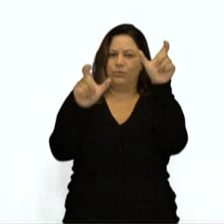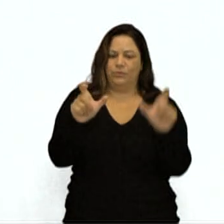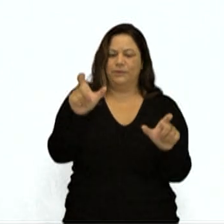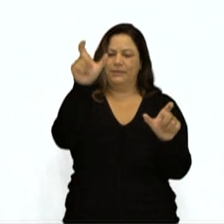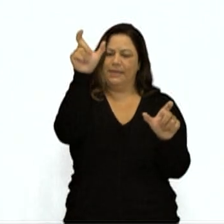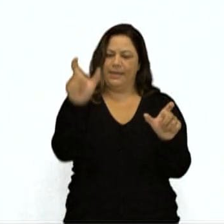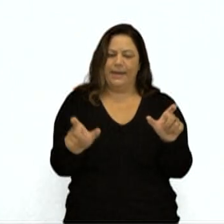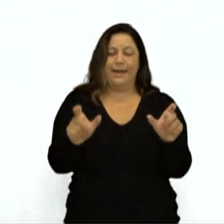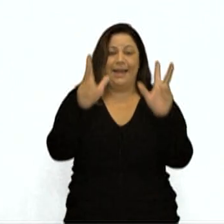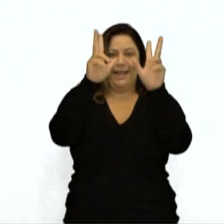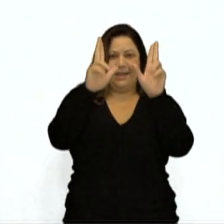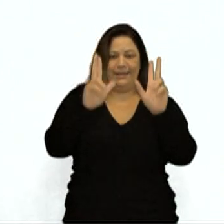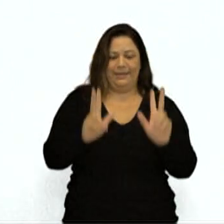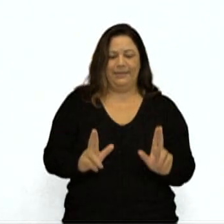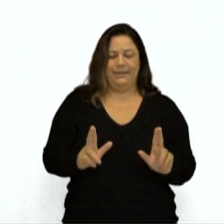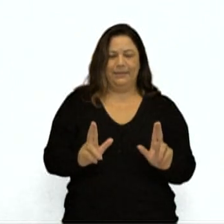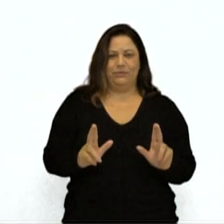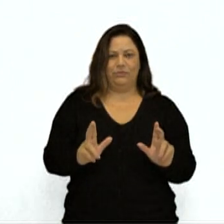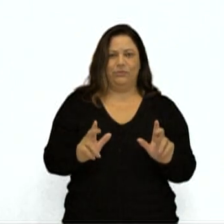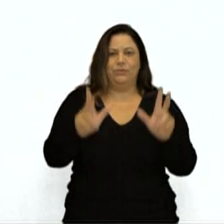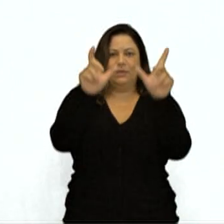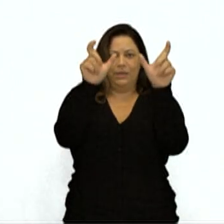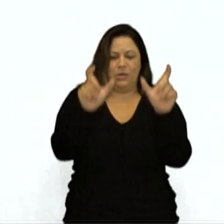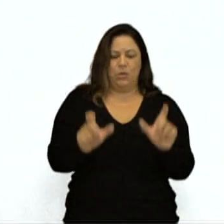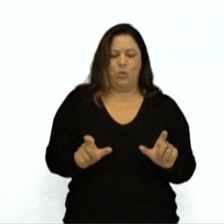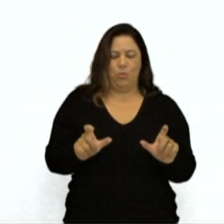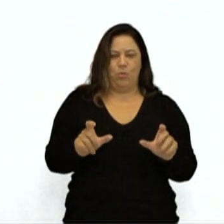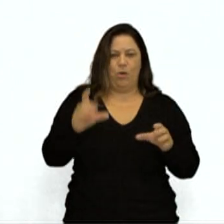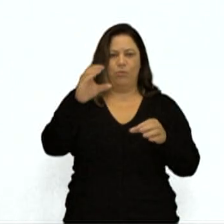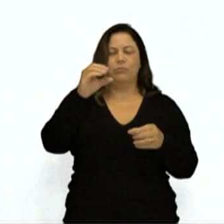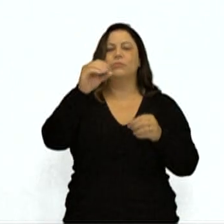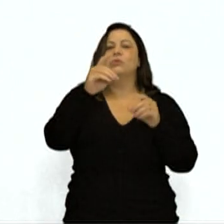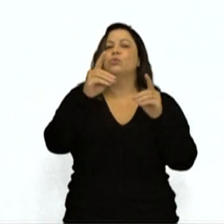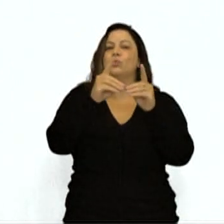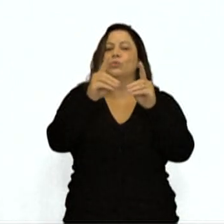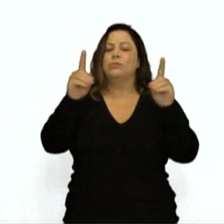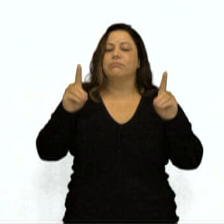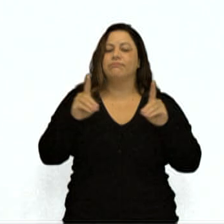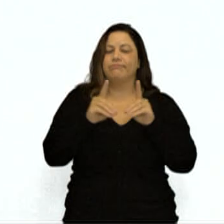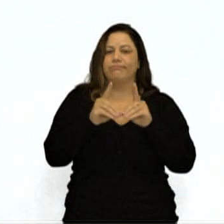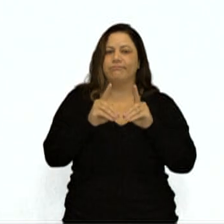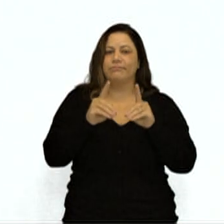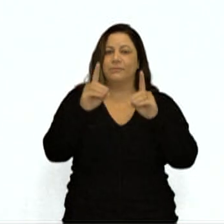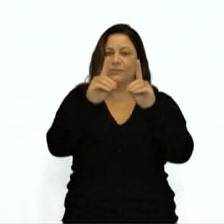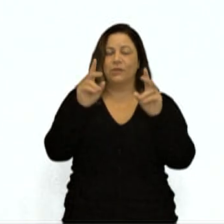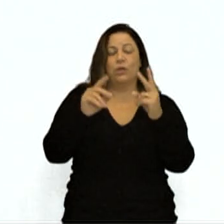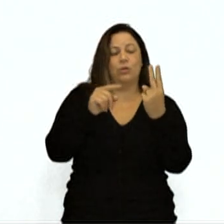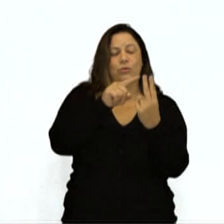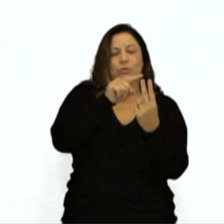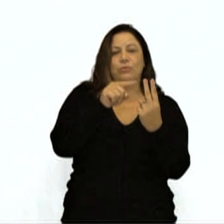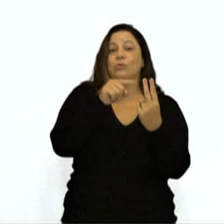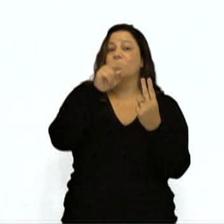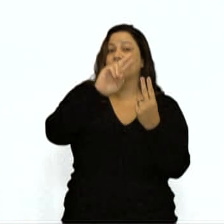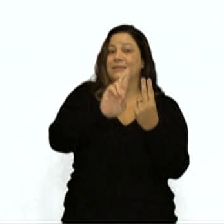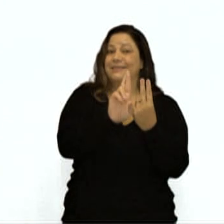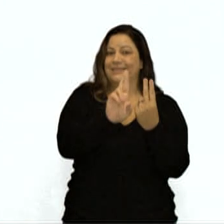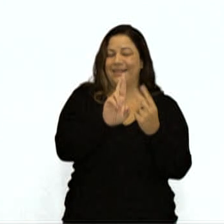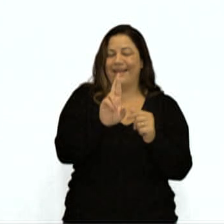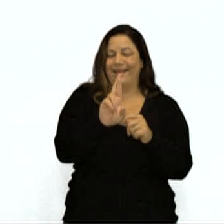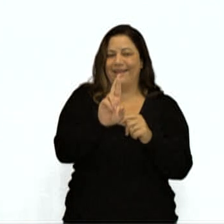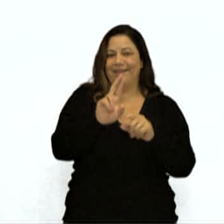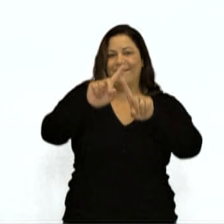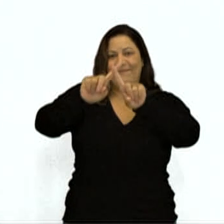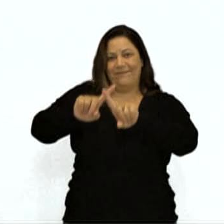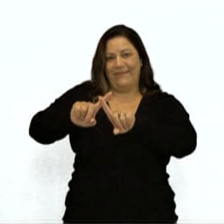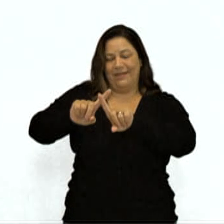secção, exatamente no diâmetro. Então, para eu calcular a área, vai ser 2r vezes a altura. Tranquilo? E